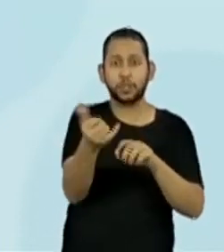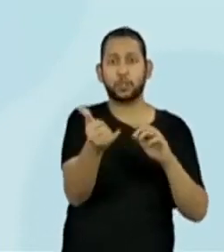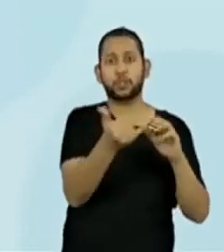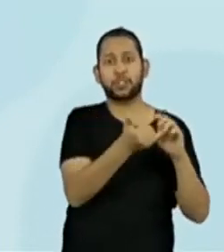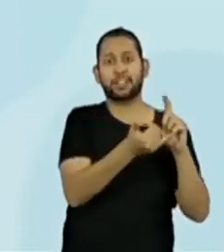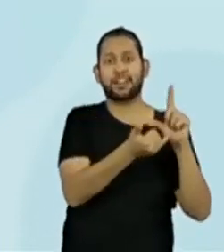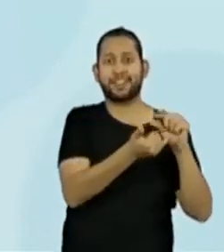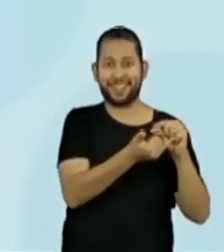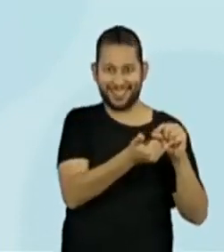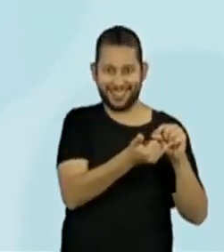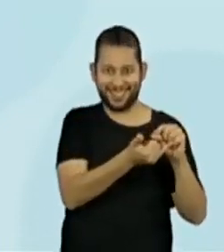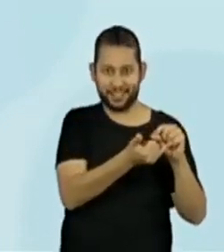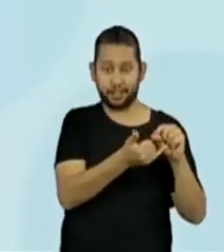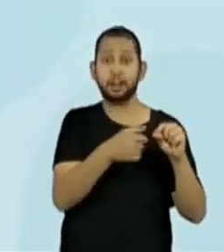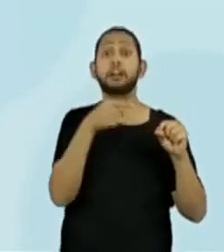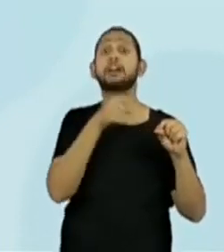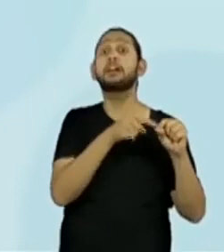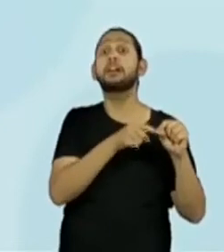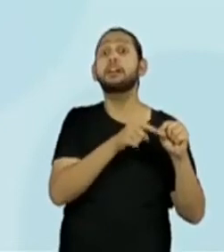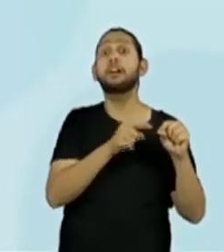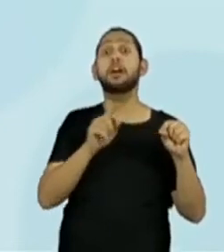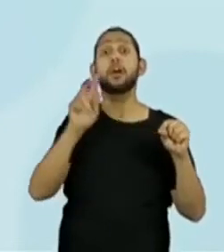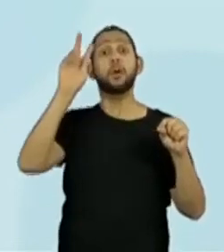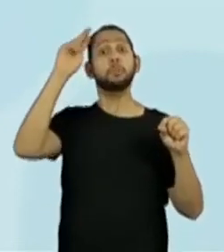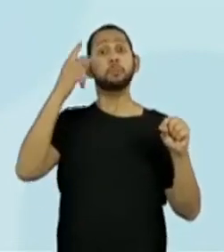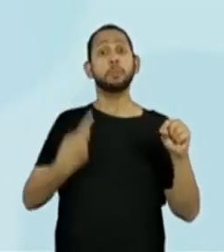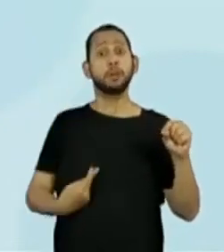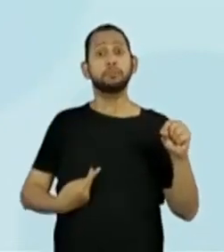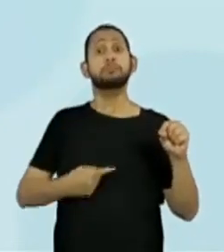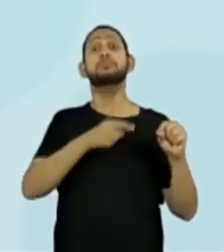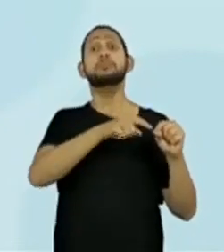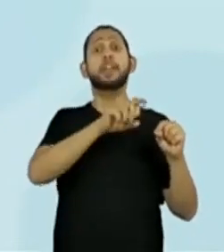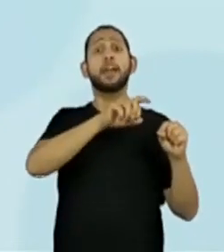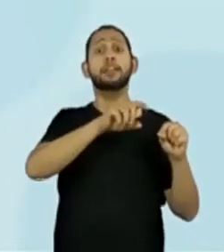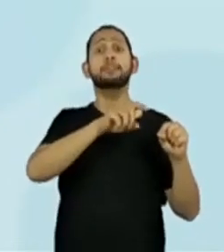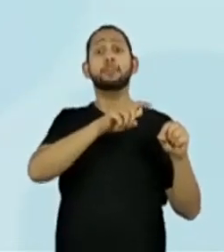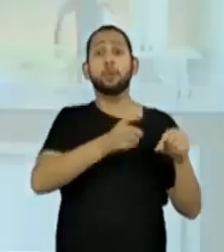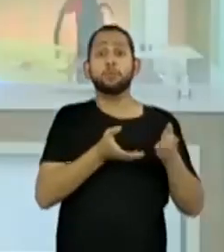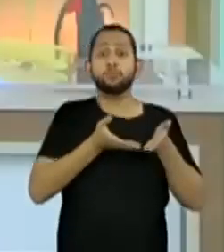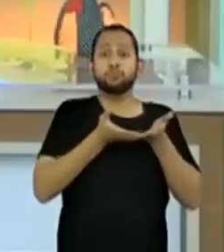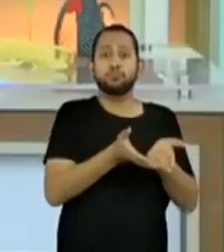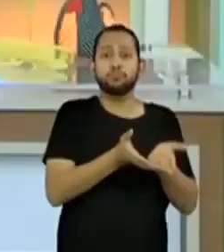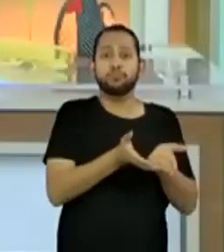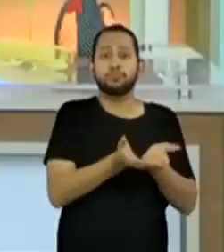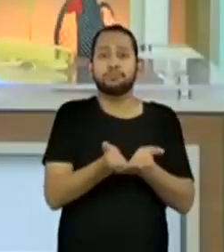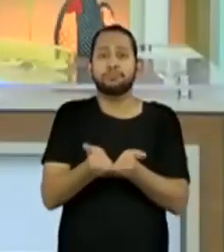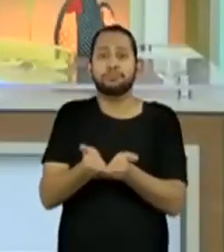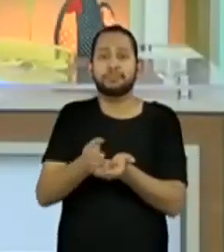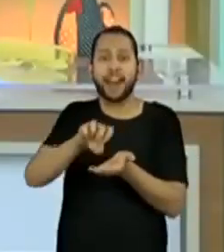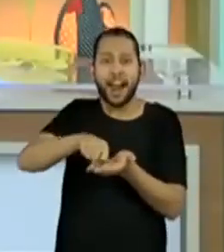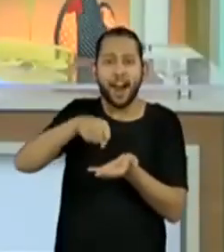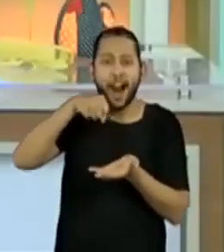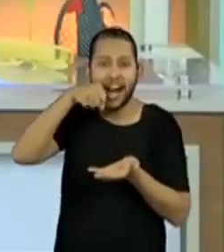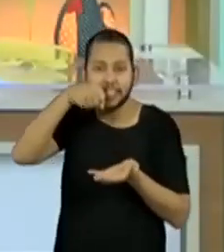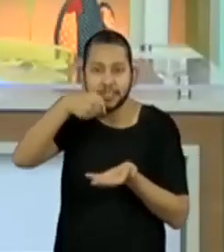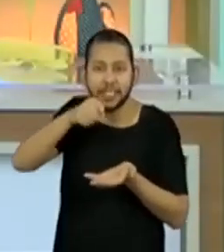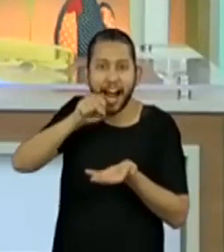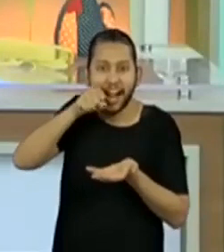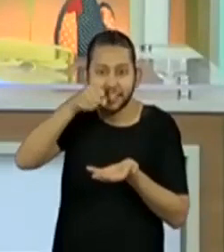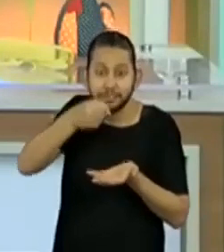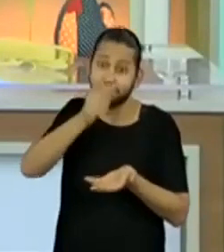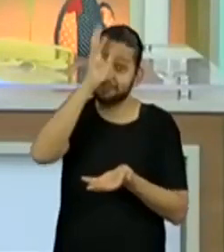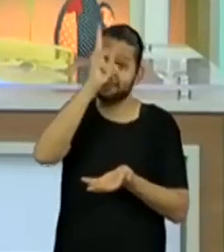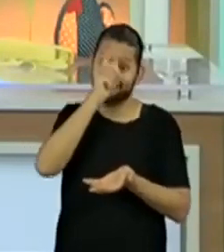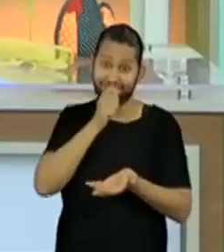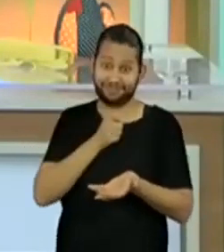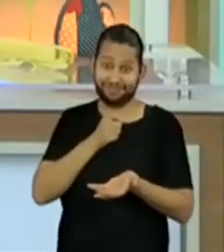alimento para os humanos. Ora, então, portanto, os seres humanos, como os